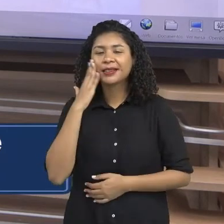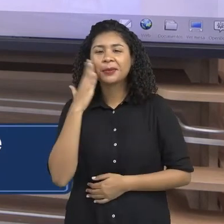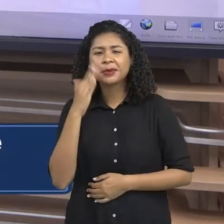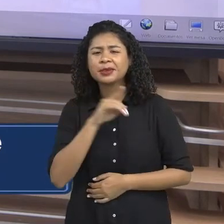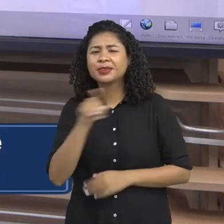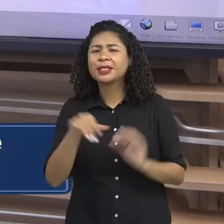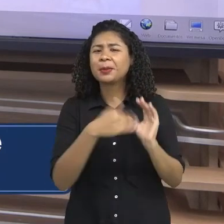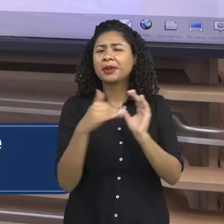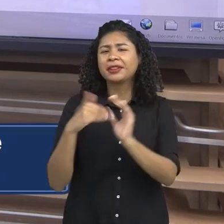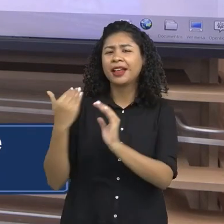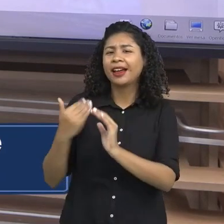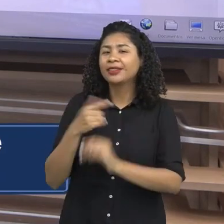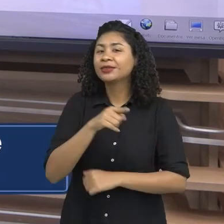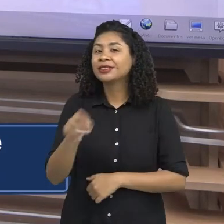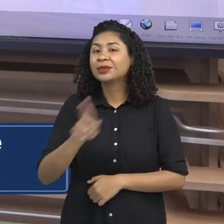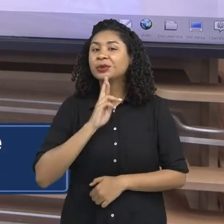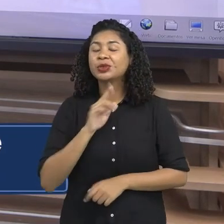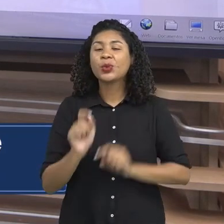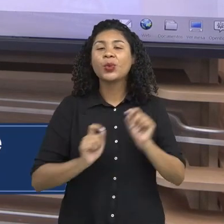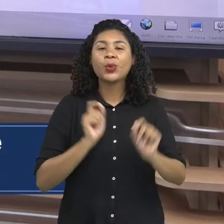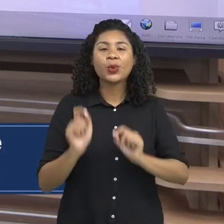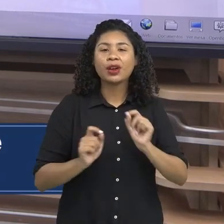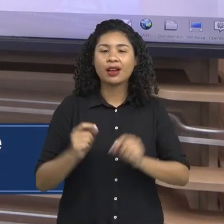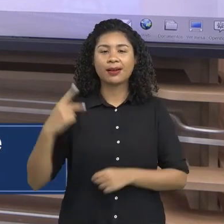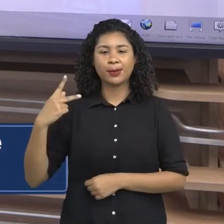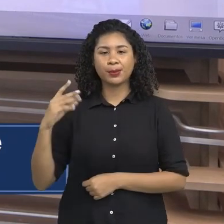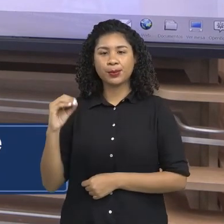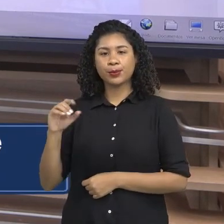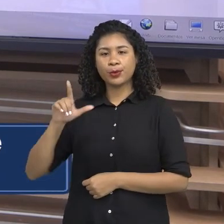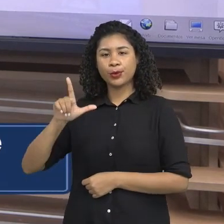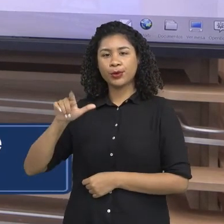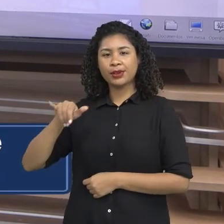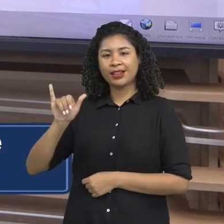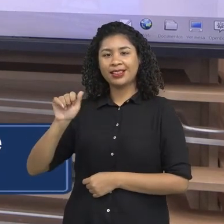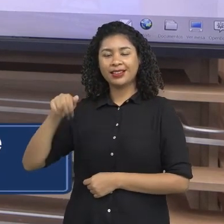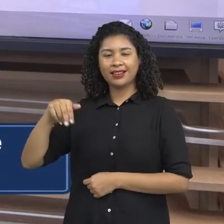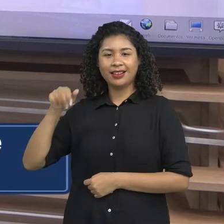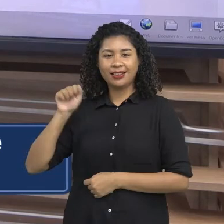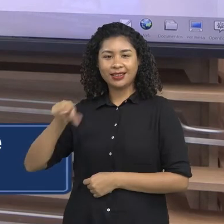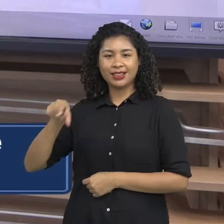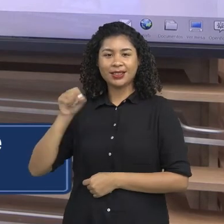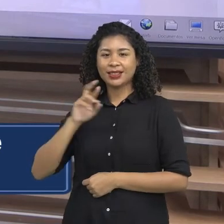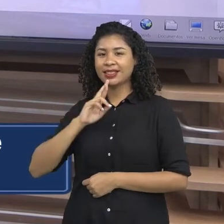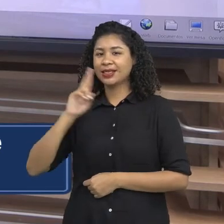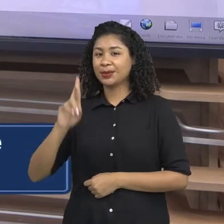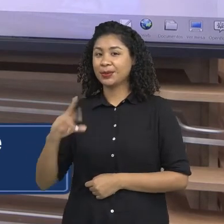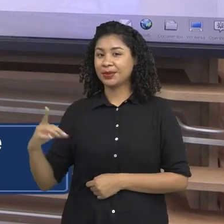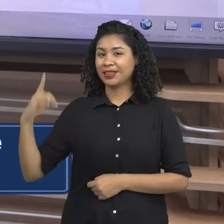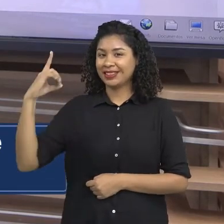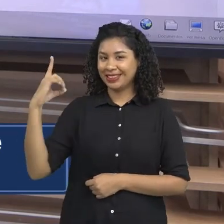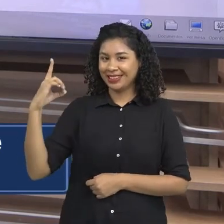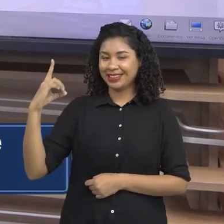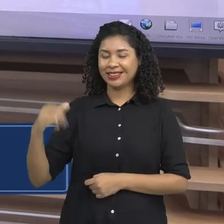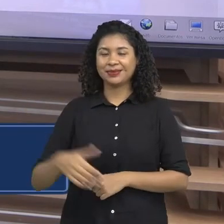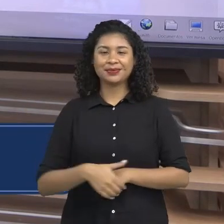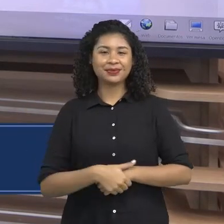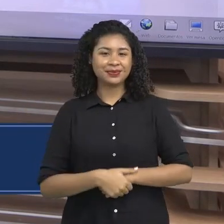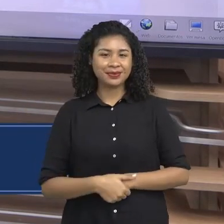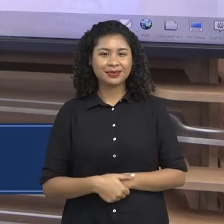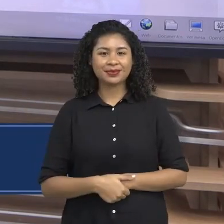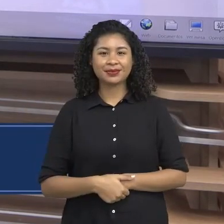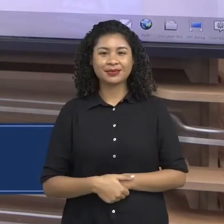que é que vocês responderam nessa questão? Temos aí a Poliana que respondeu a letra D, insulina e